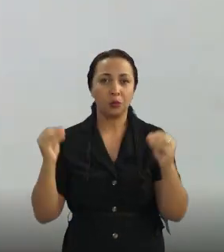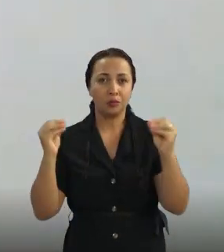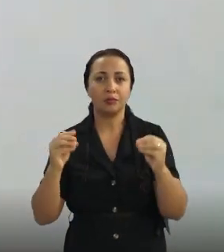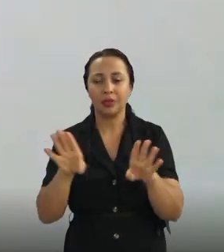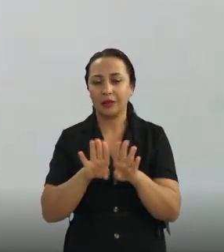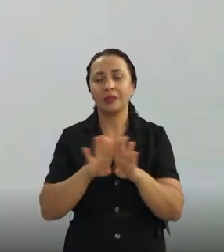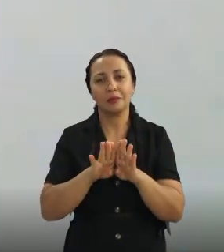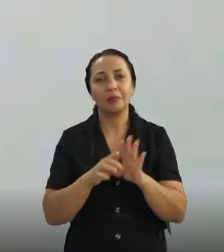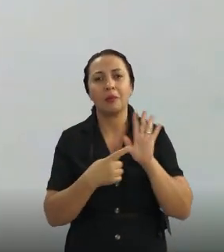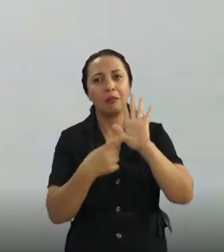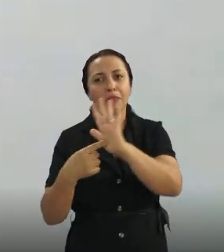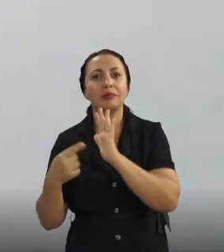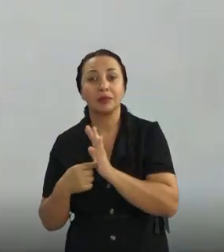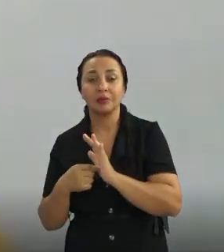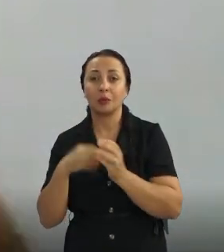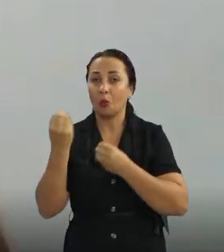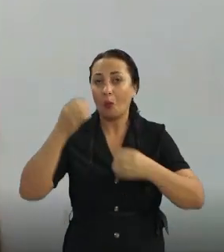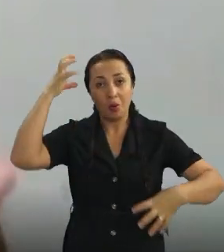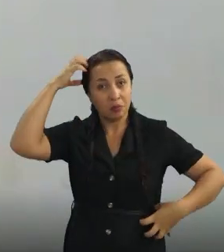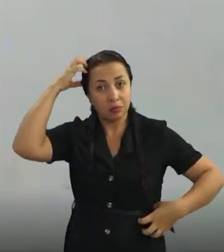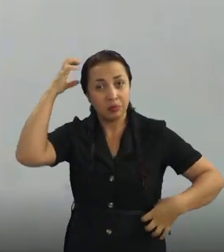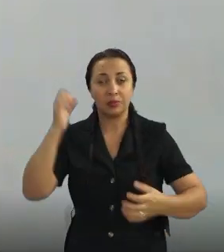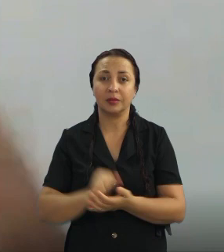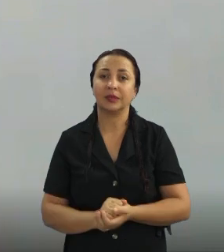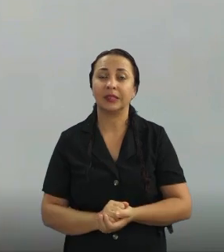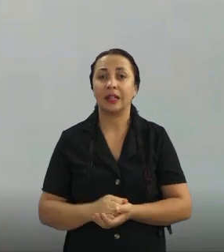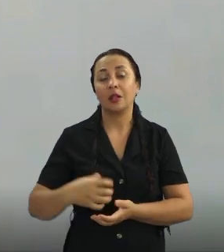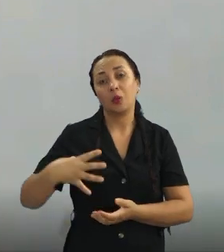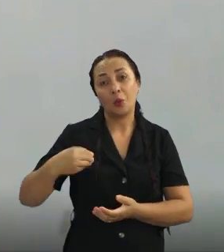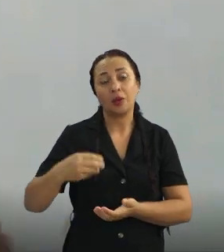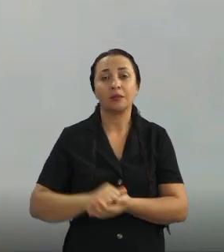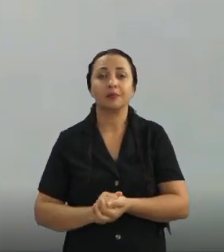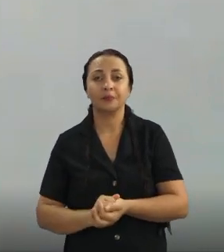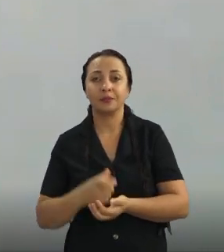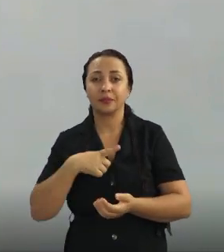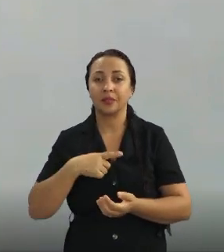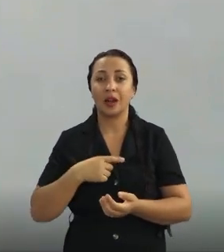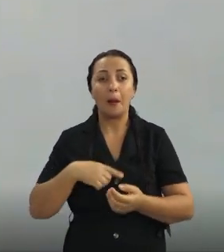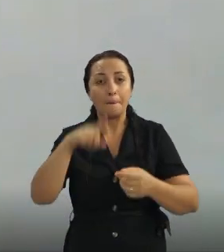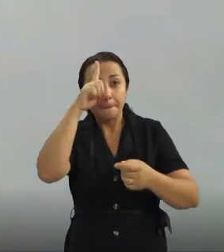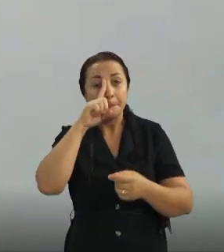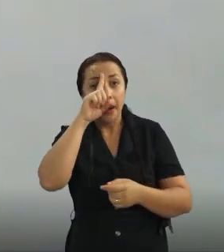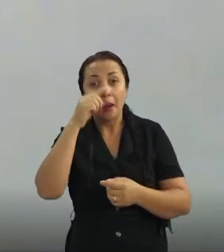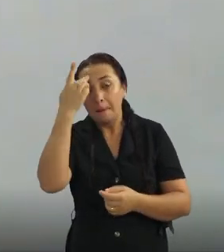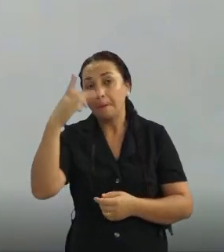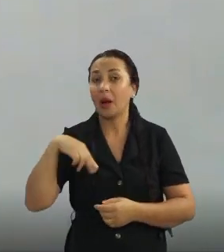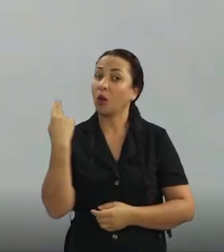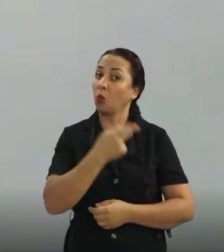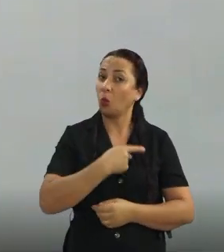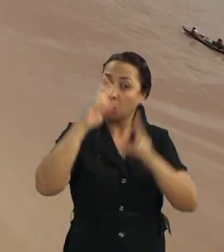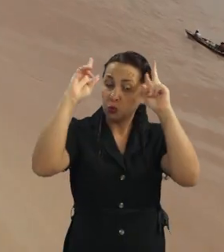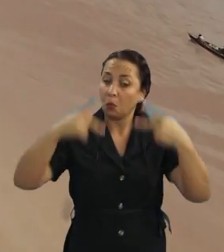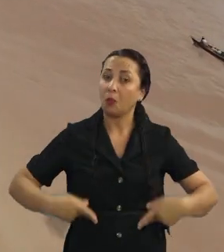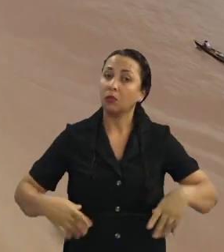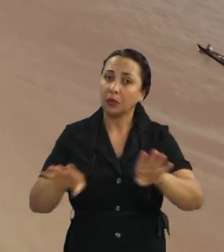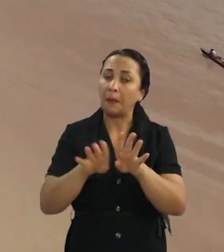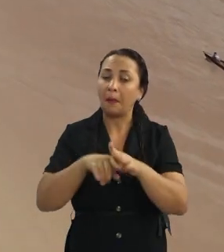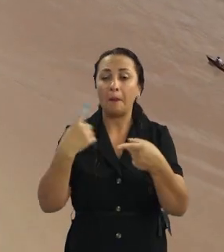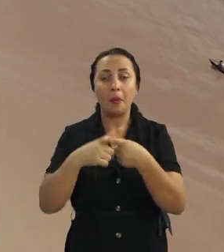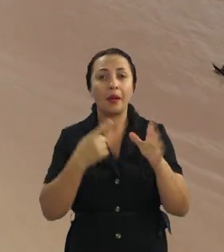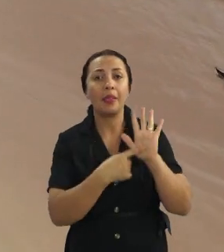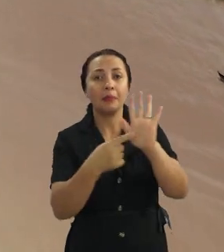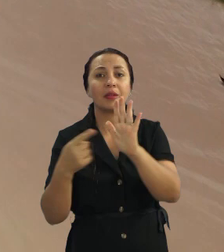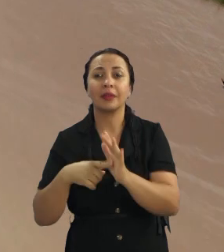desaparecimento, é também um indicativo, como os primatas, né, mamíferos, um indicativo de ameaça para a gente também,